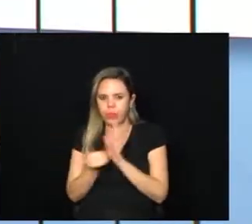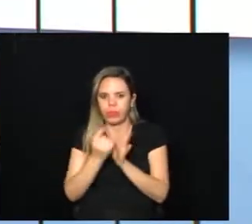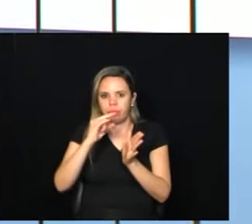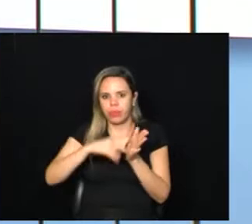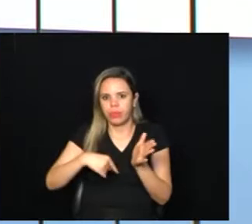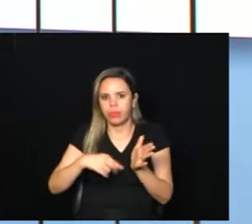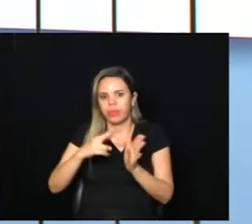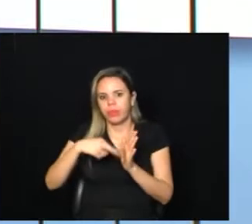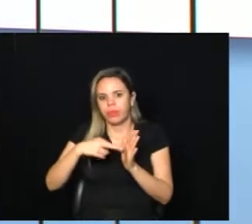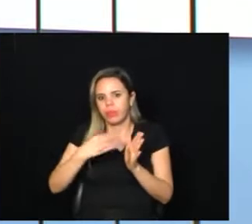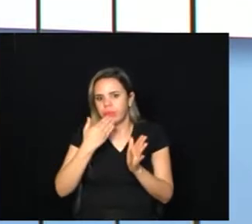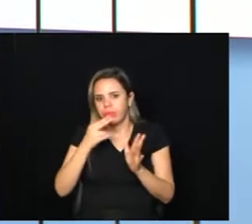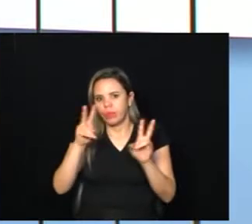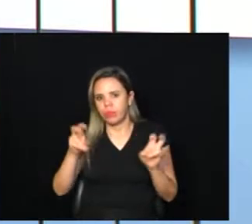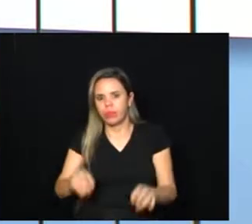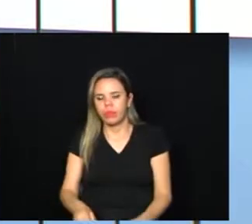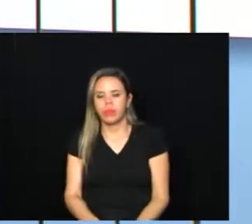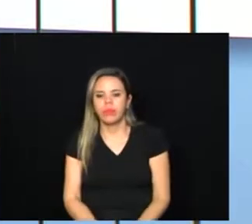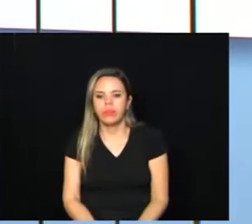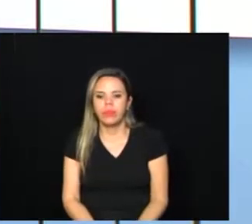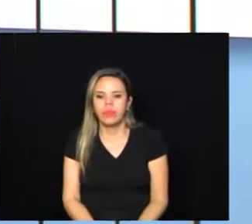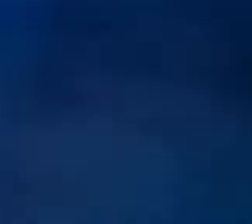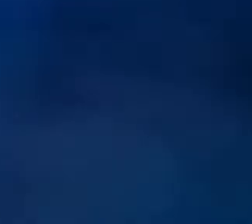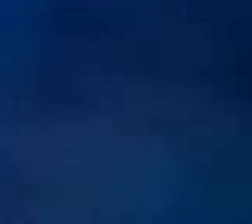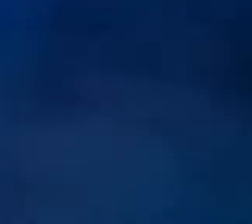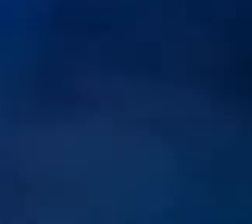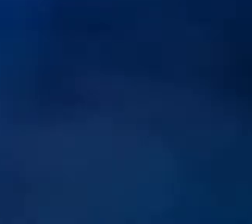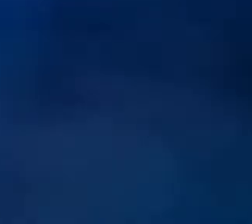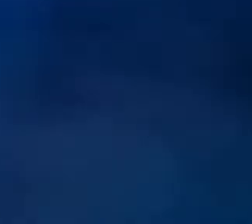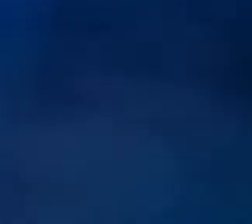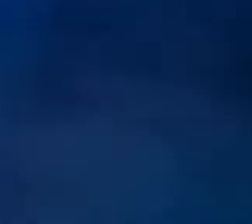protocolou um requerimento sobre o assunto.